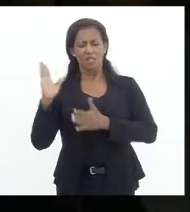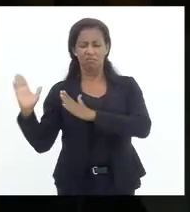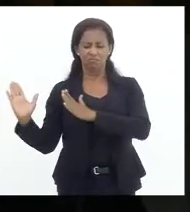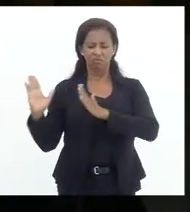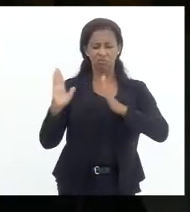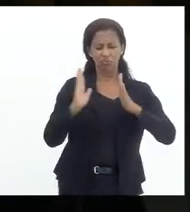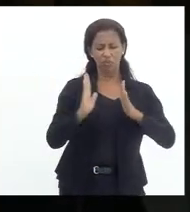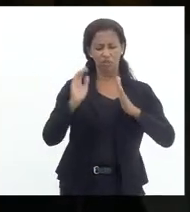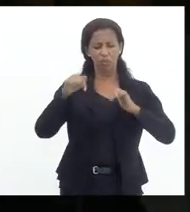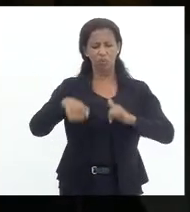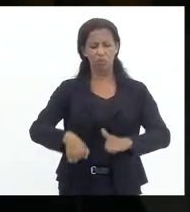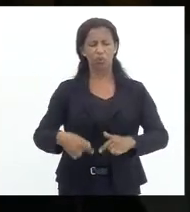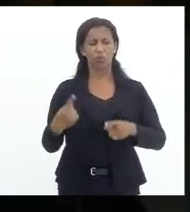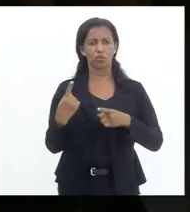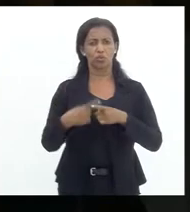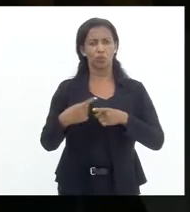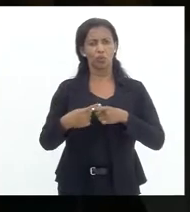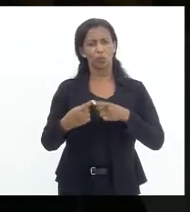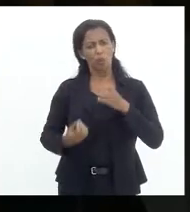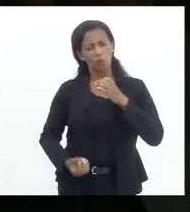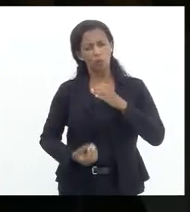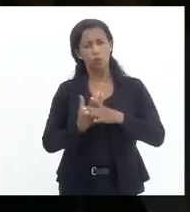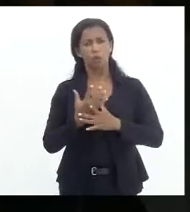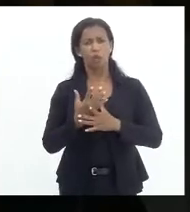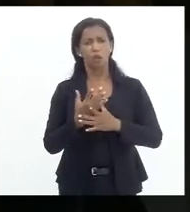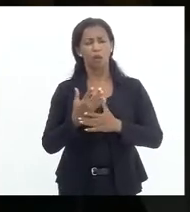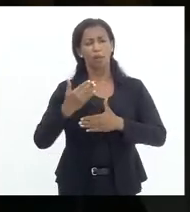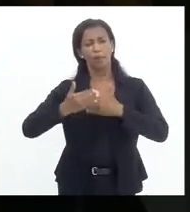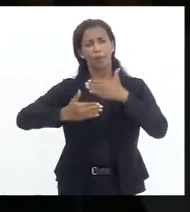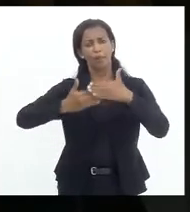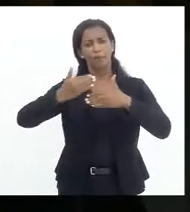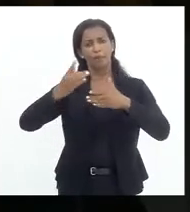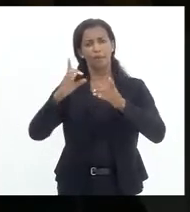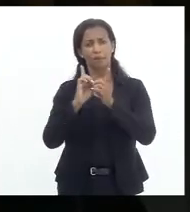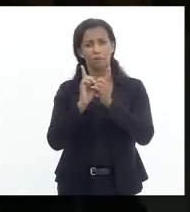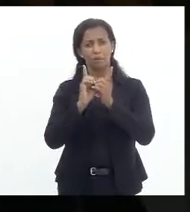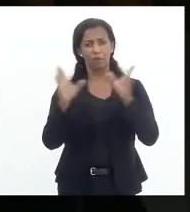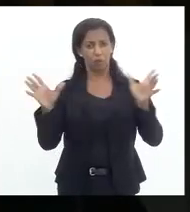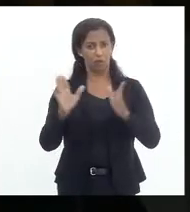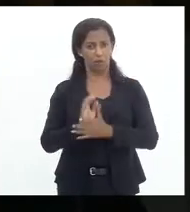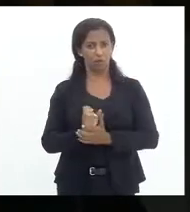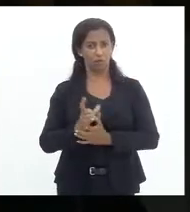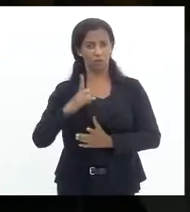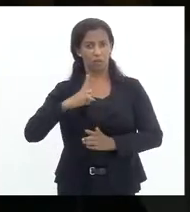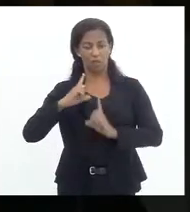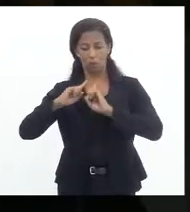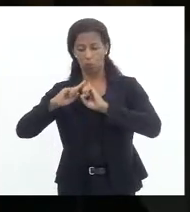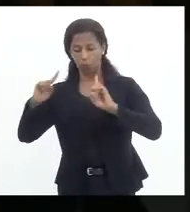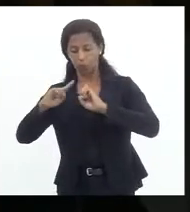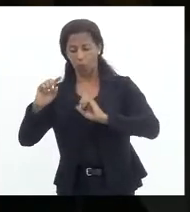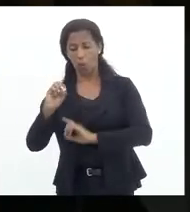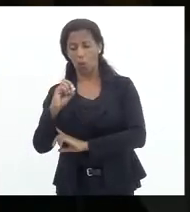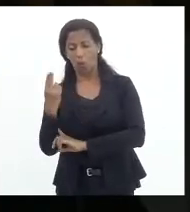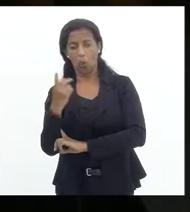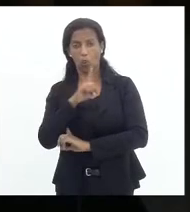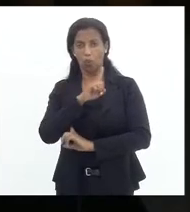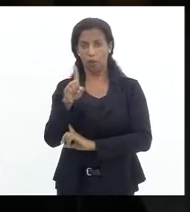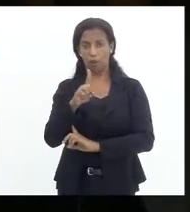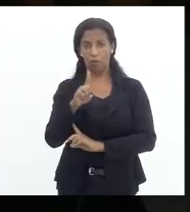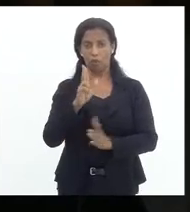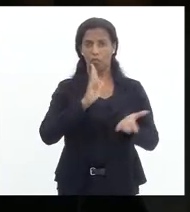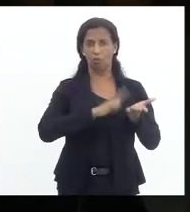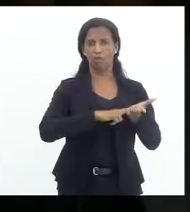implantou o processo democrático no Brasil e tem um críticas ou não a carta de